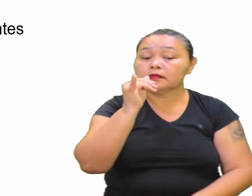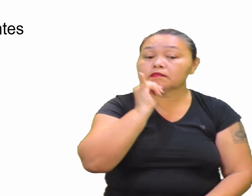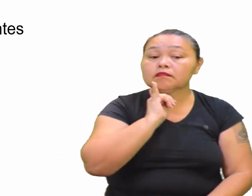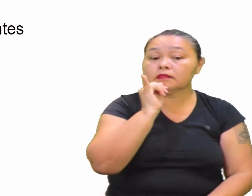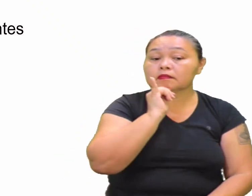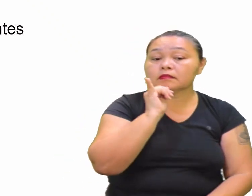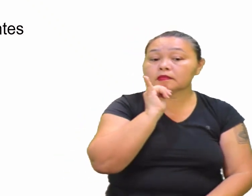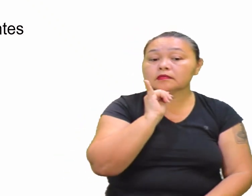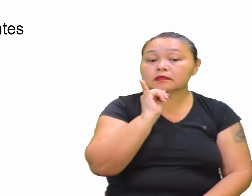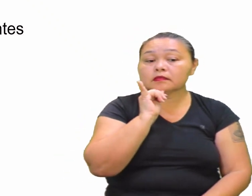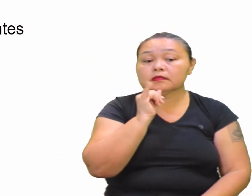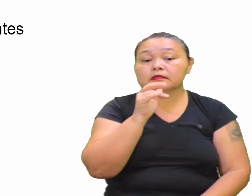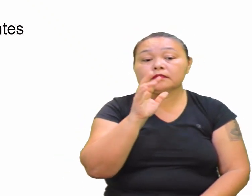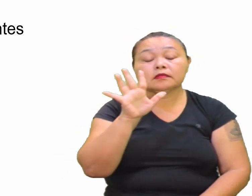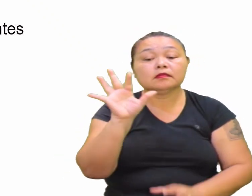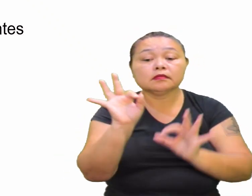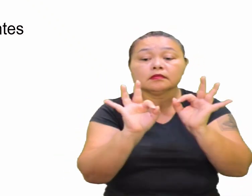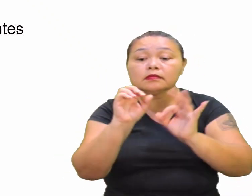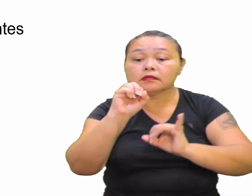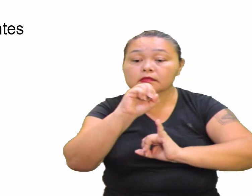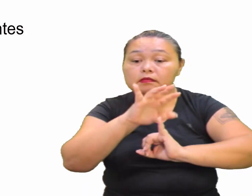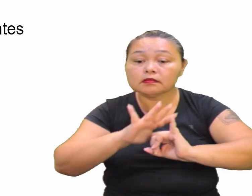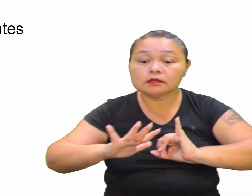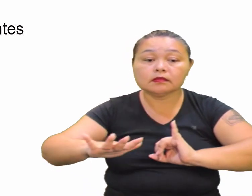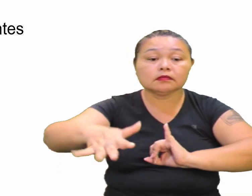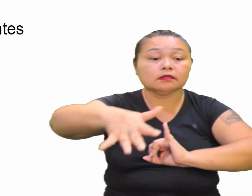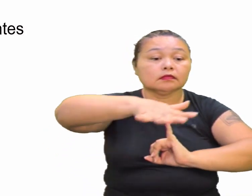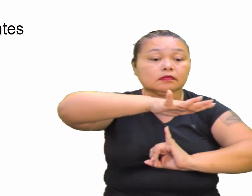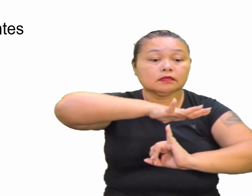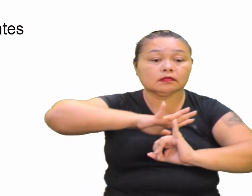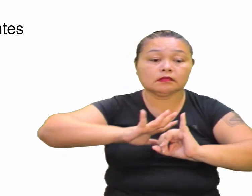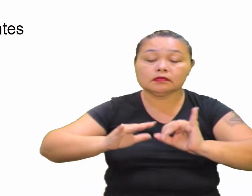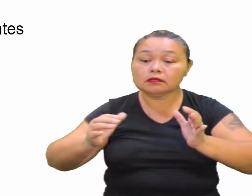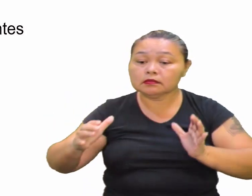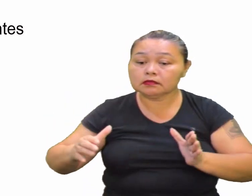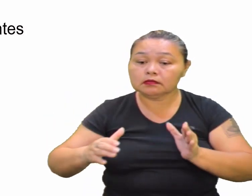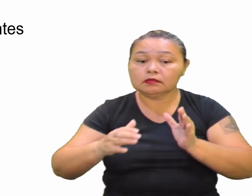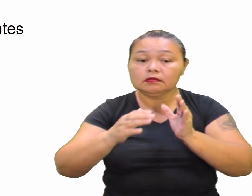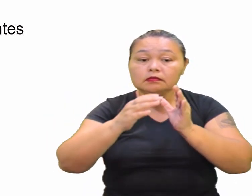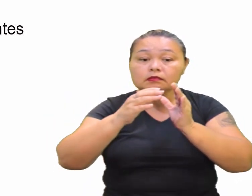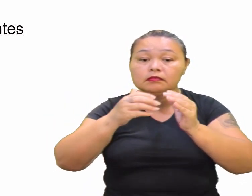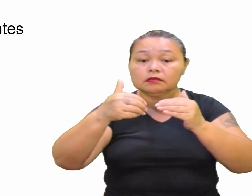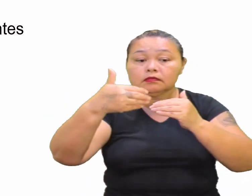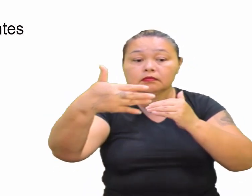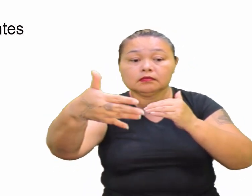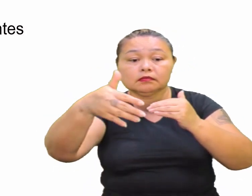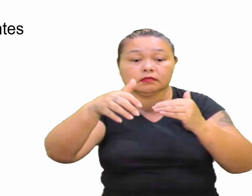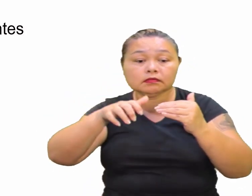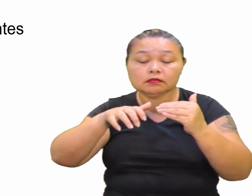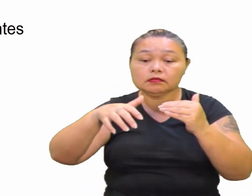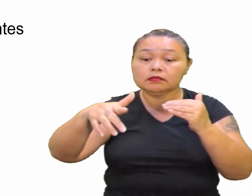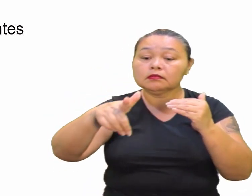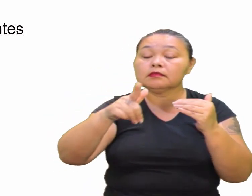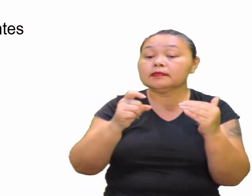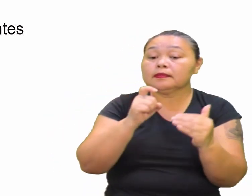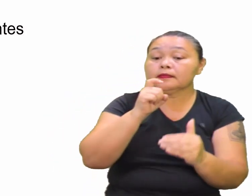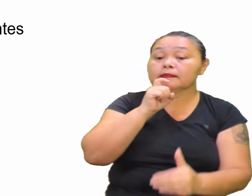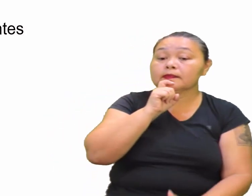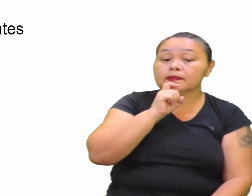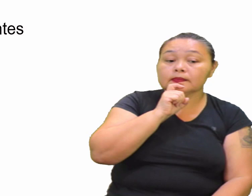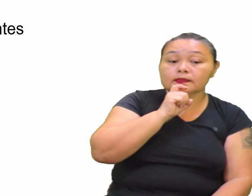exemplo, né, é a formação de ilhas por erupções vulcânicas, é a exposição de ambientes após retração de